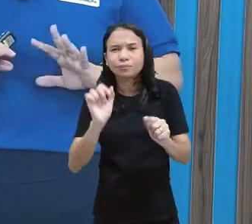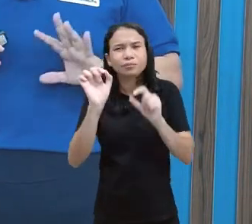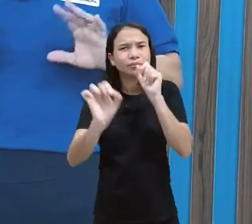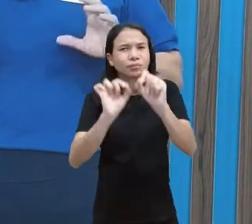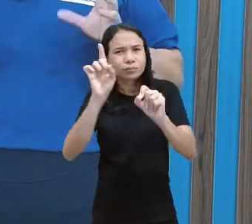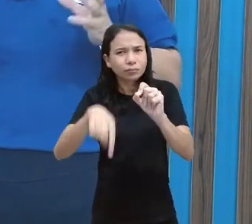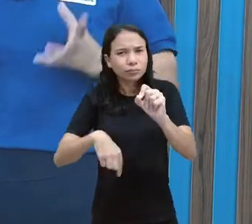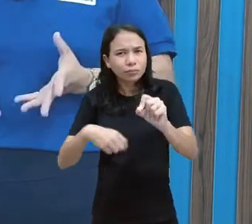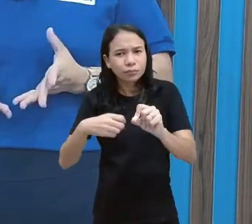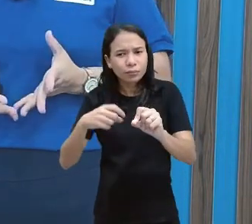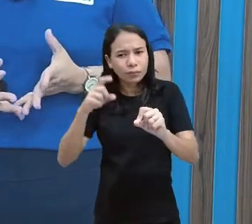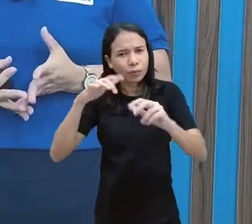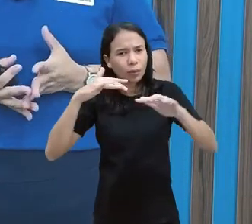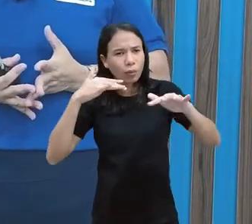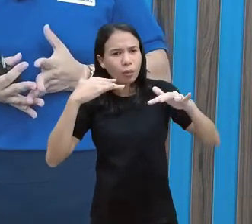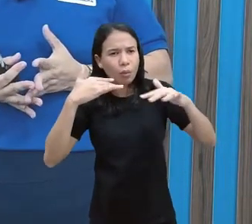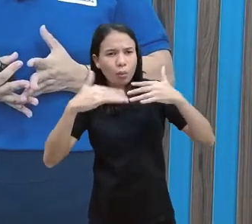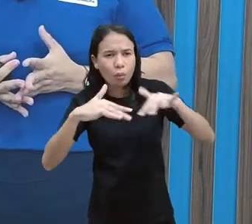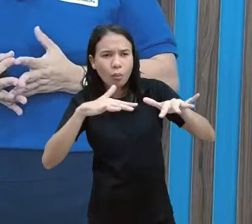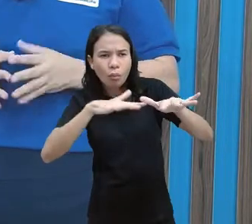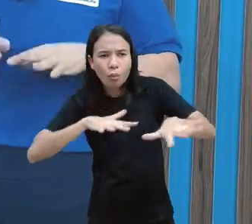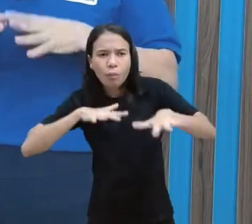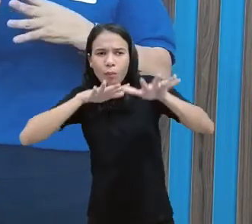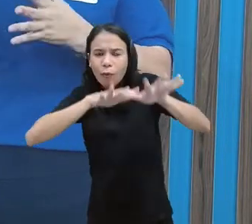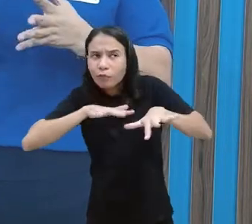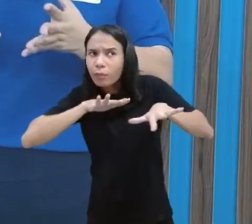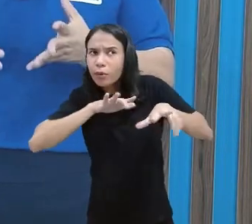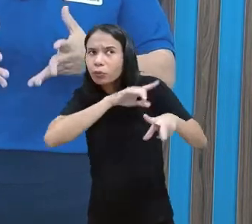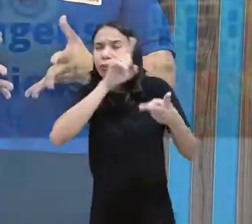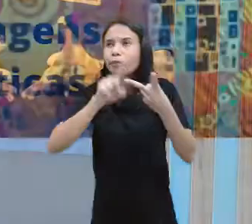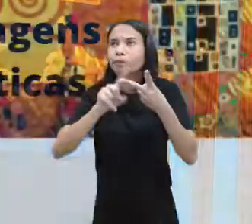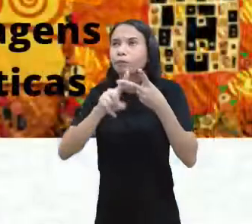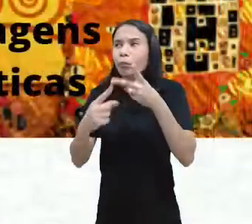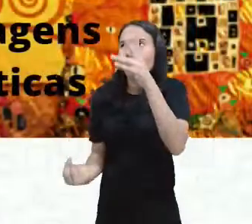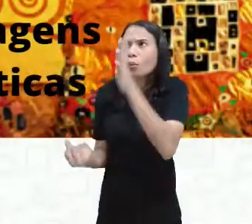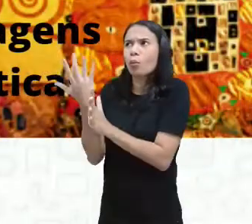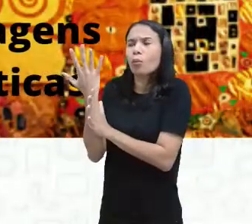moderna foi um movimento, foi um fenômeno,